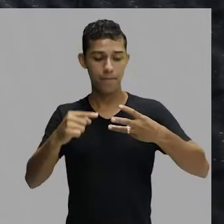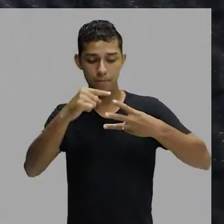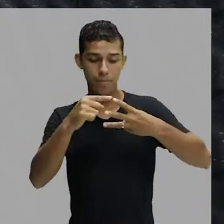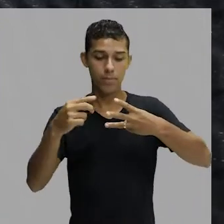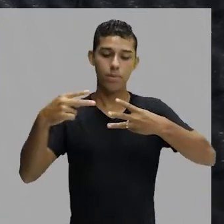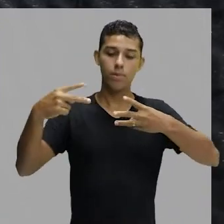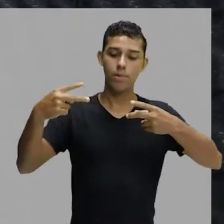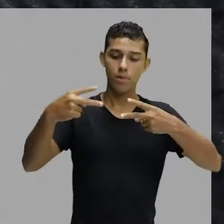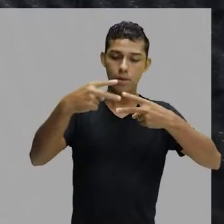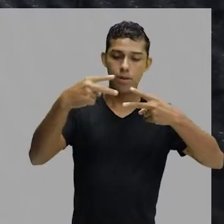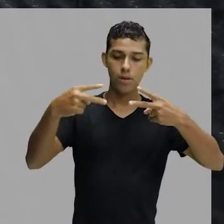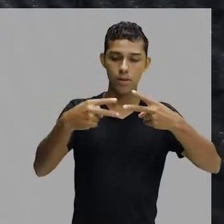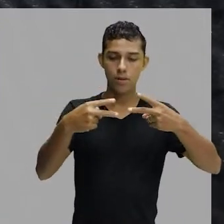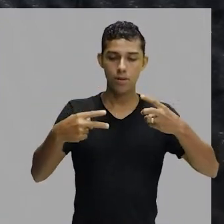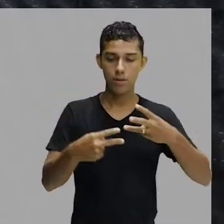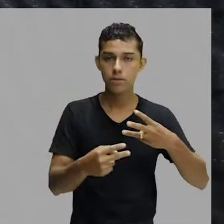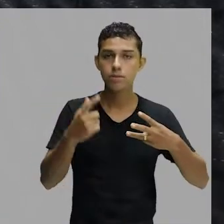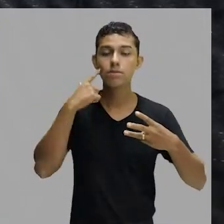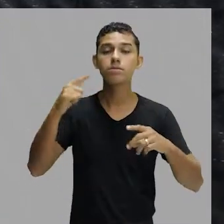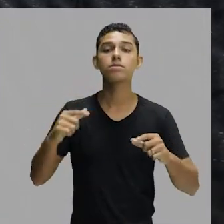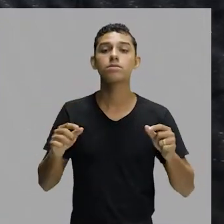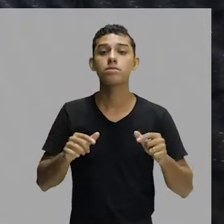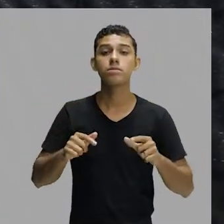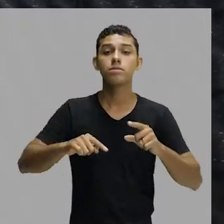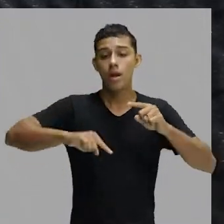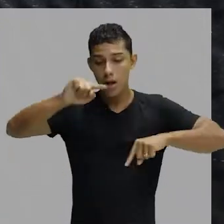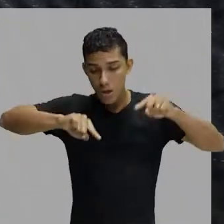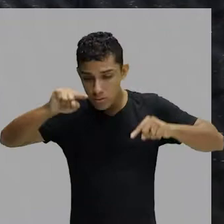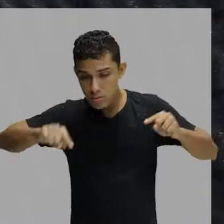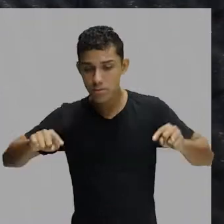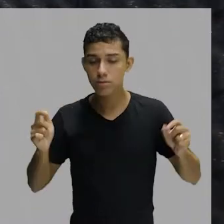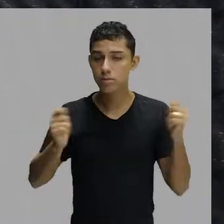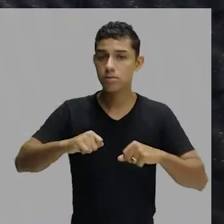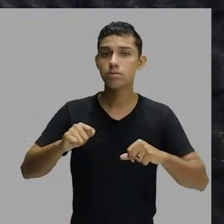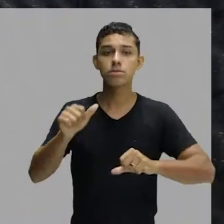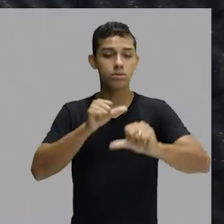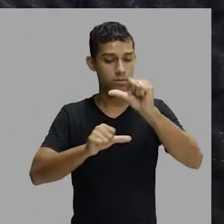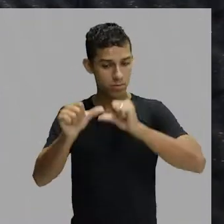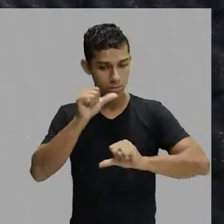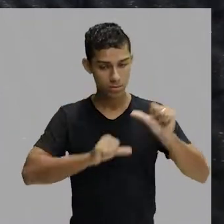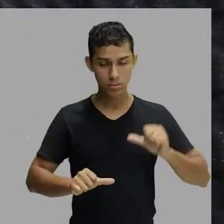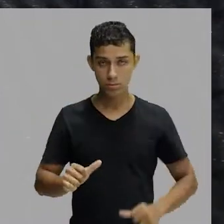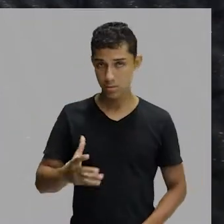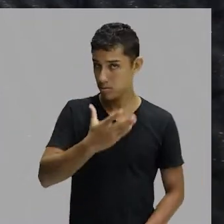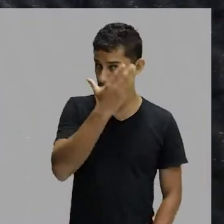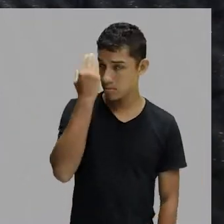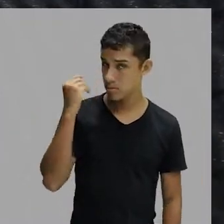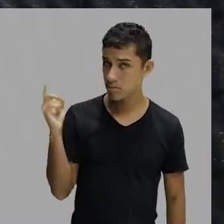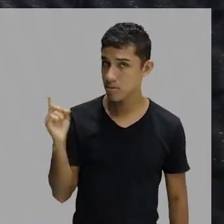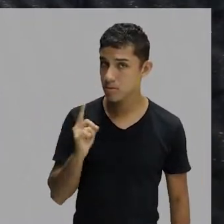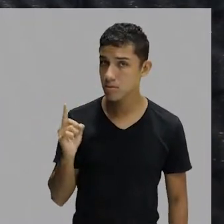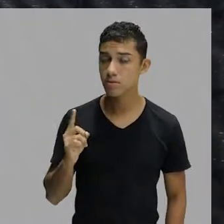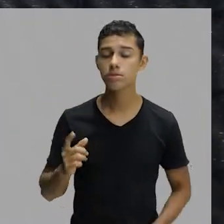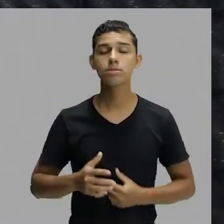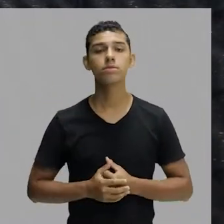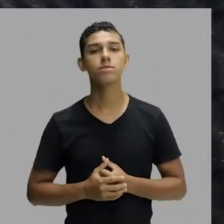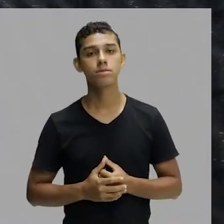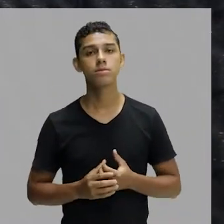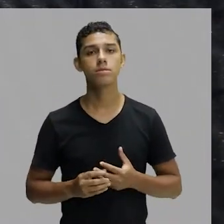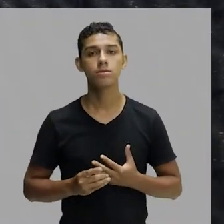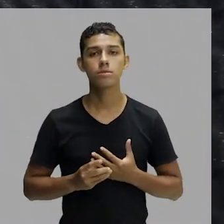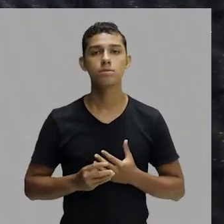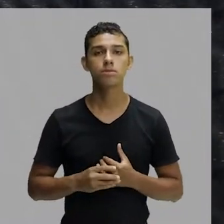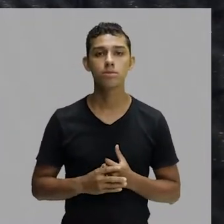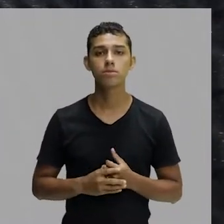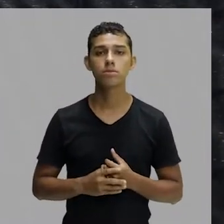estão sofrendo uma movimentação. Tudo bem, turma? Não vai esquecer isso, não. Bom, vamos para